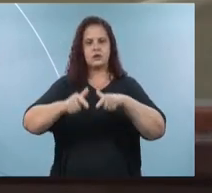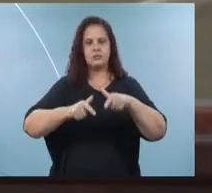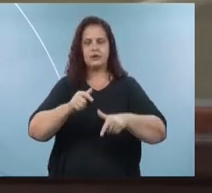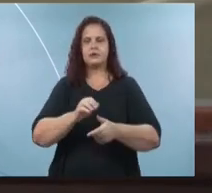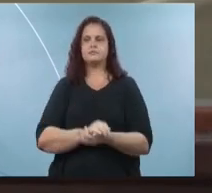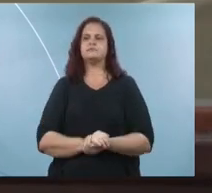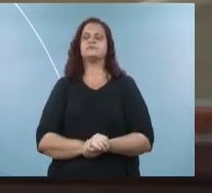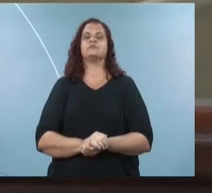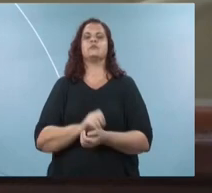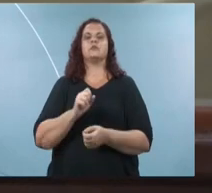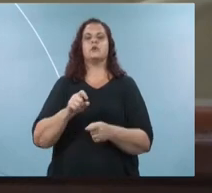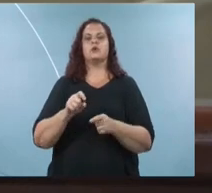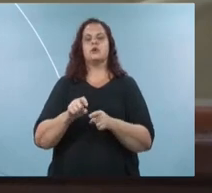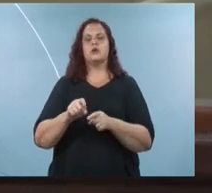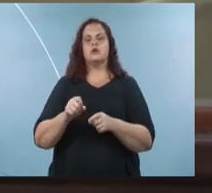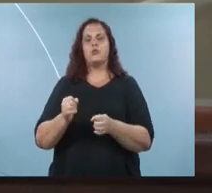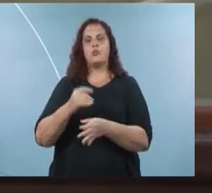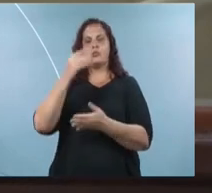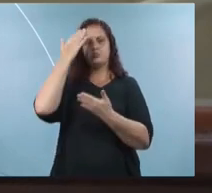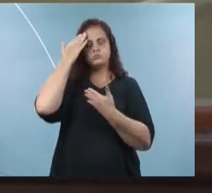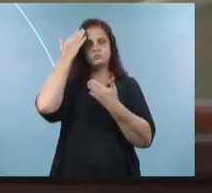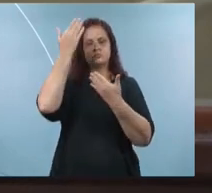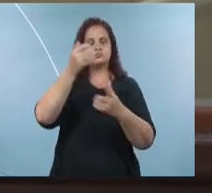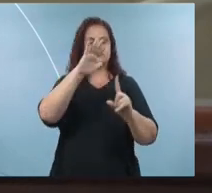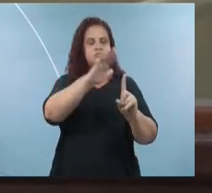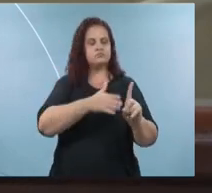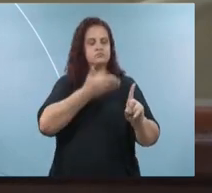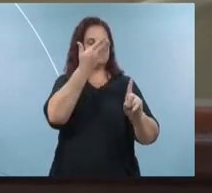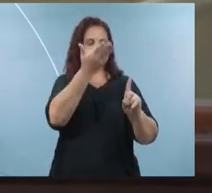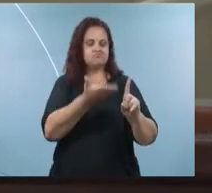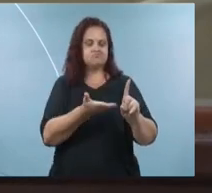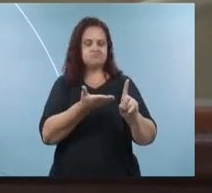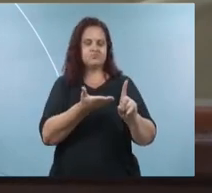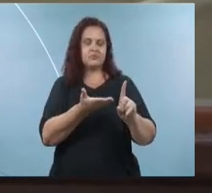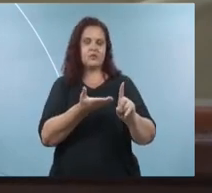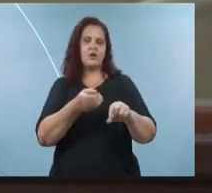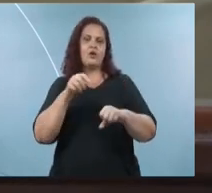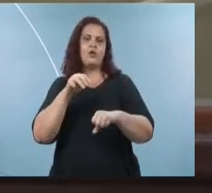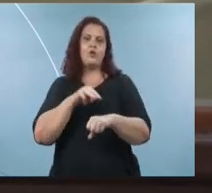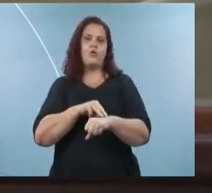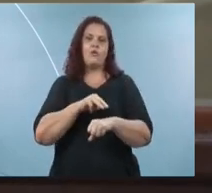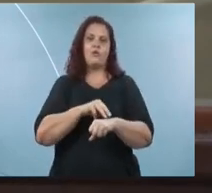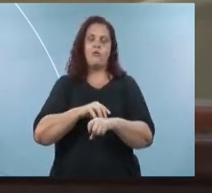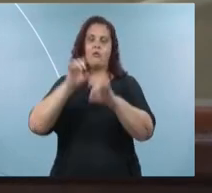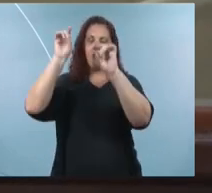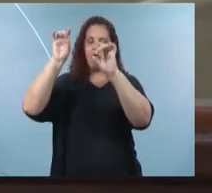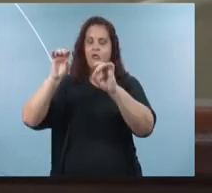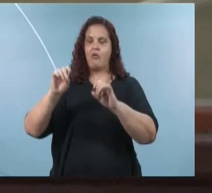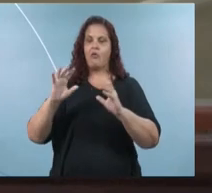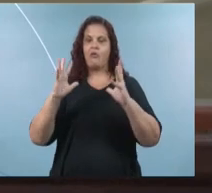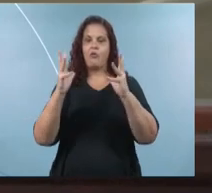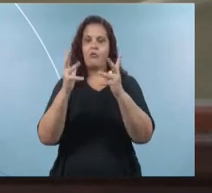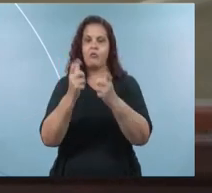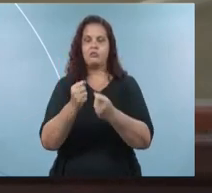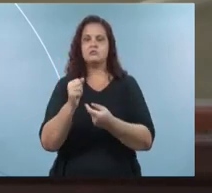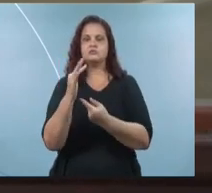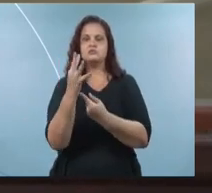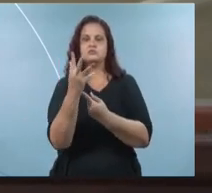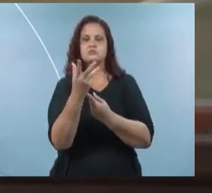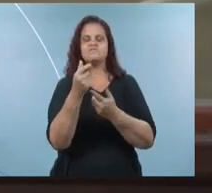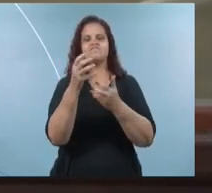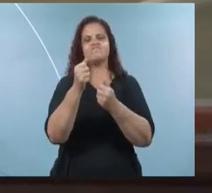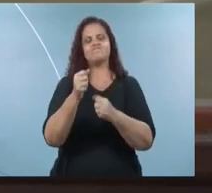agradecer novamente pela homenagem e por esse momento tão especial. E quero dizer a todos os artesãos do nosso